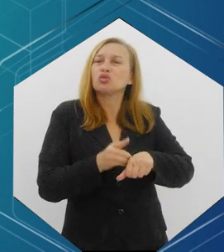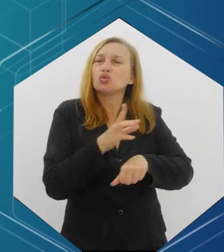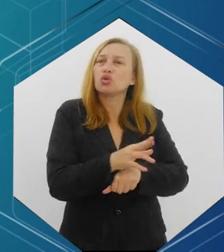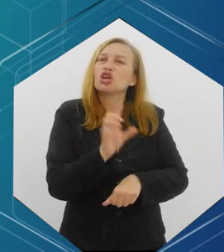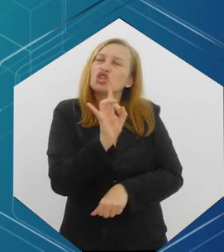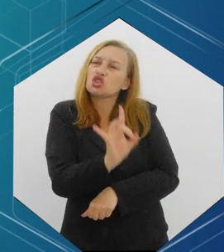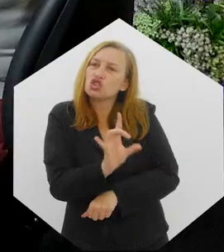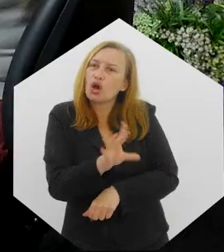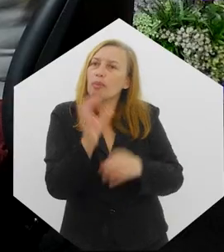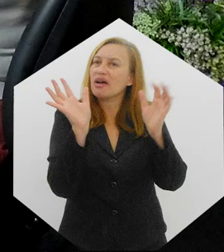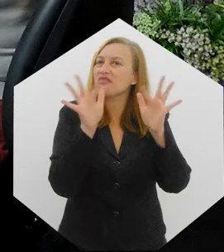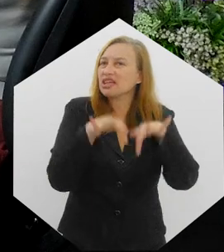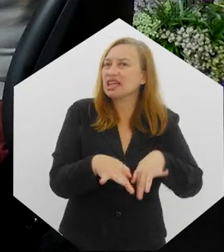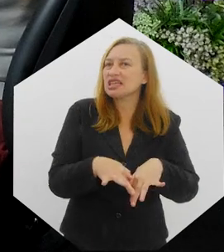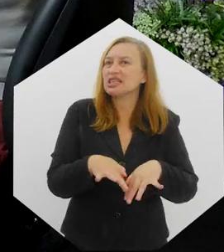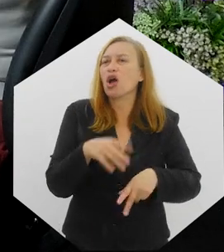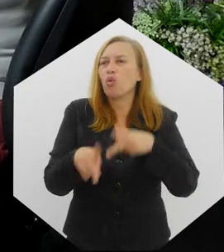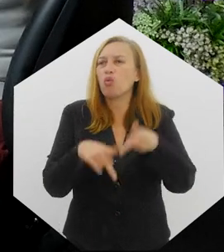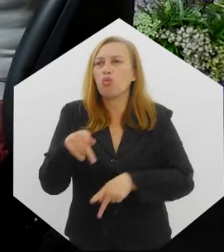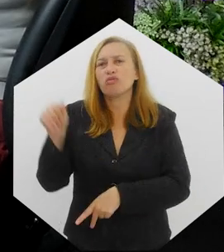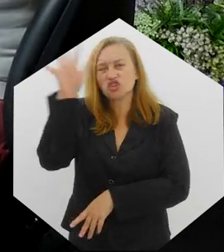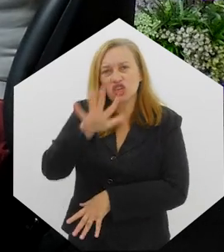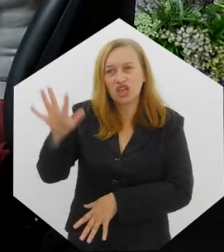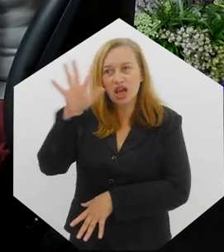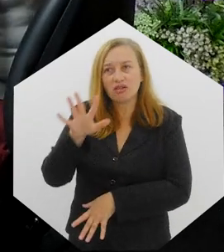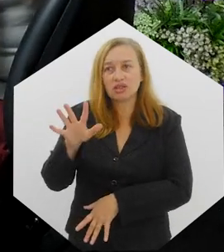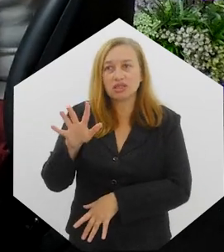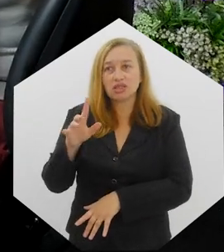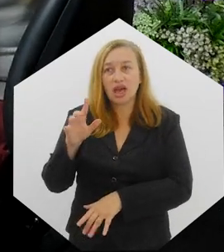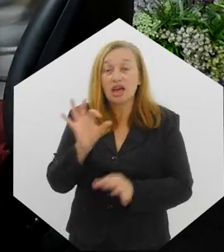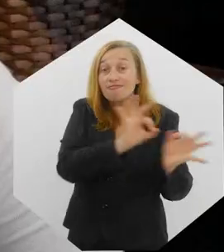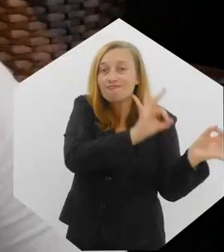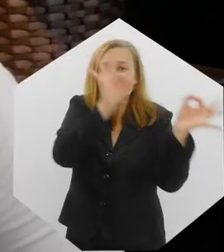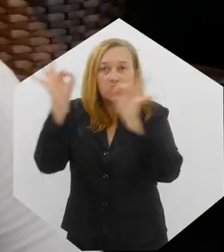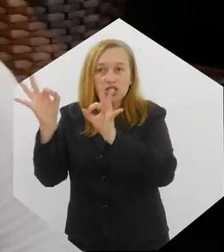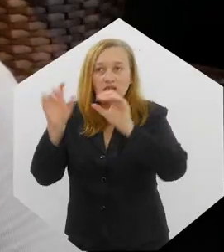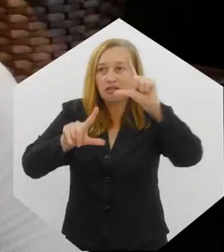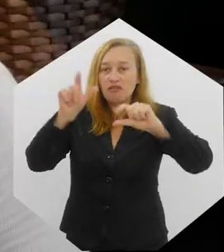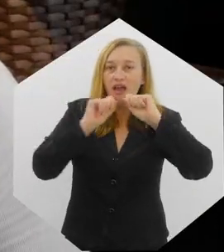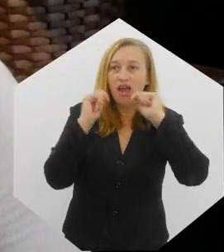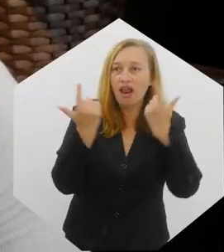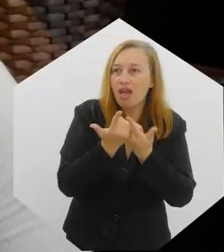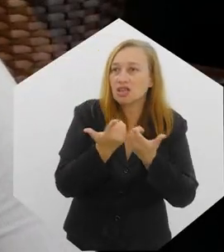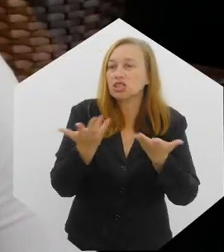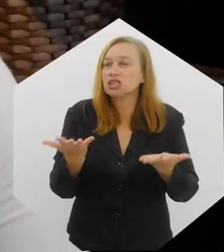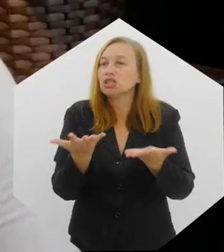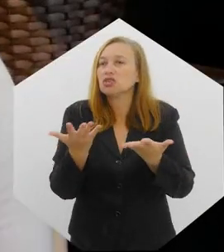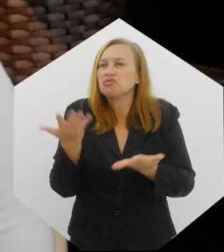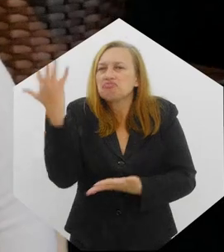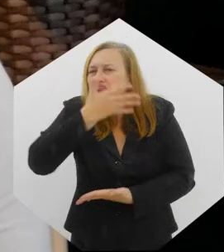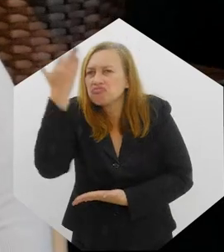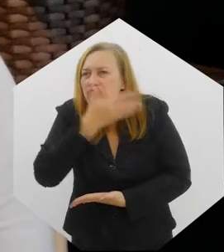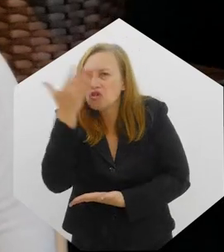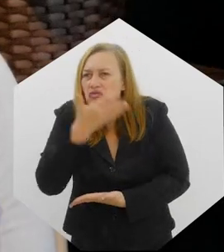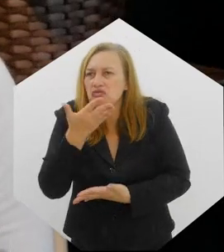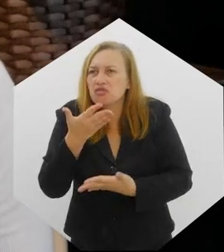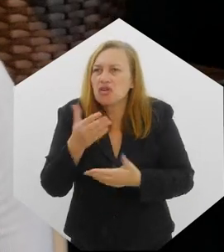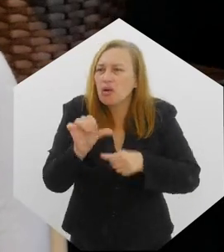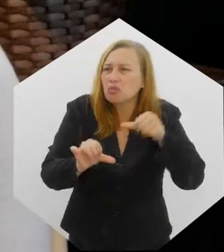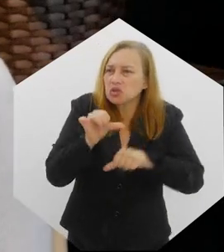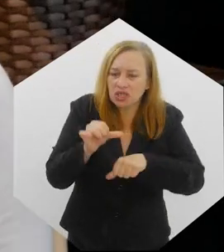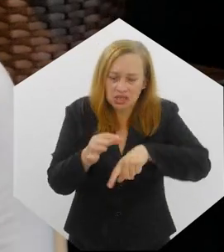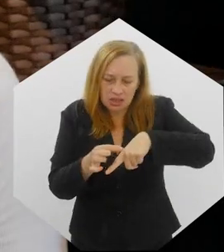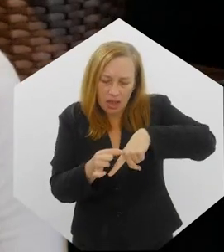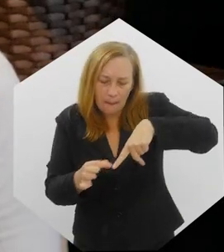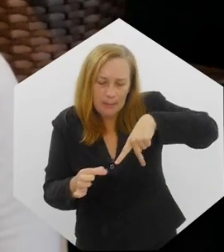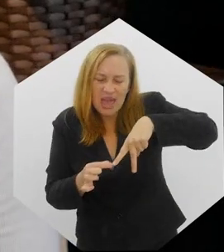sempre. Agora, doutora, só para a gente também finalizar, a população em geral que está assistindo a gente, né? Não tem ali nem, não tem,